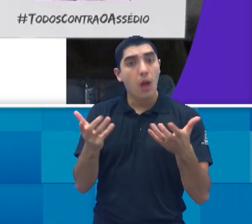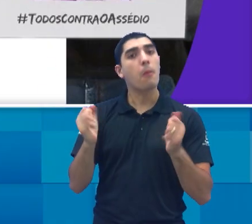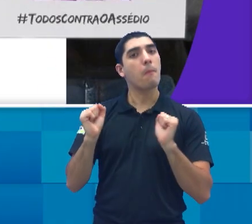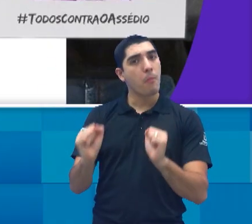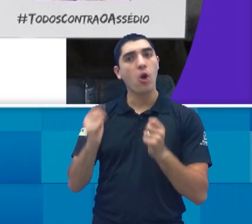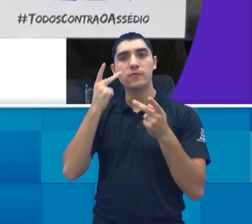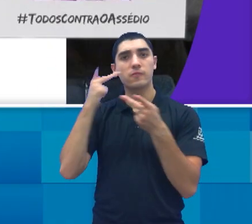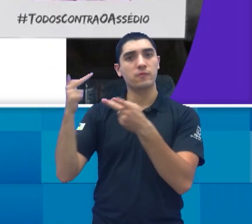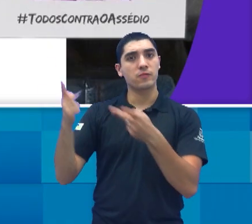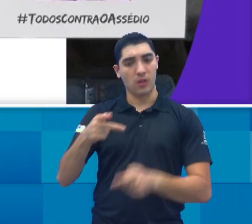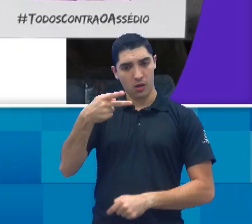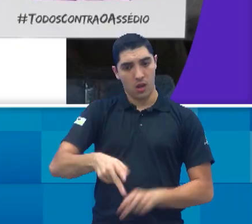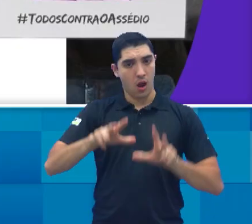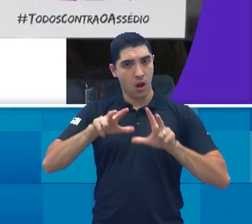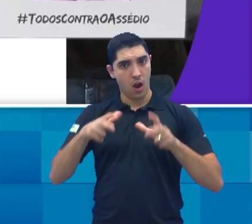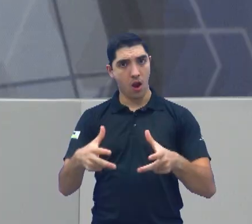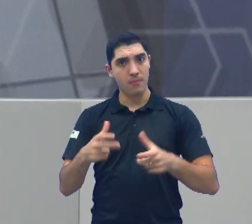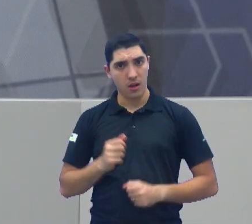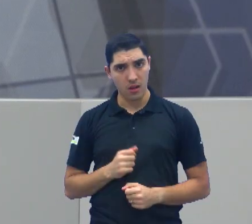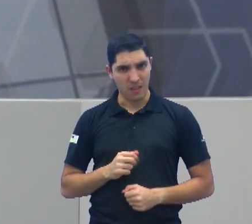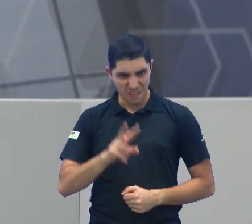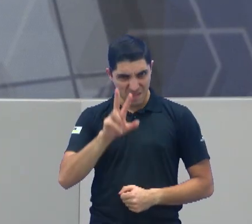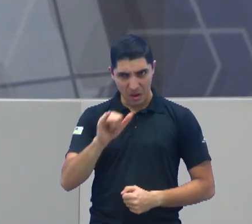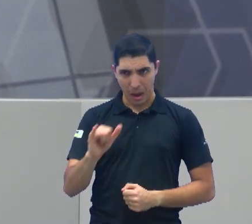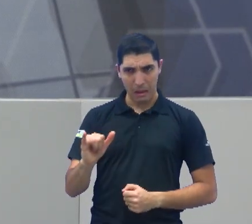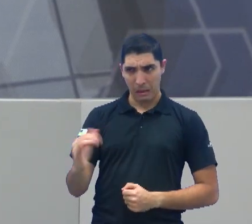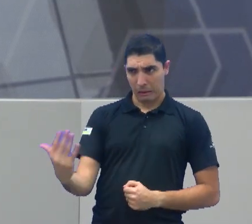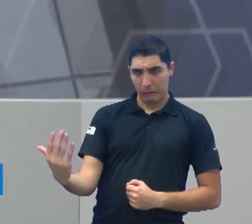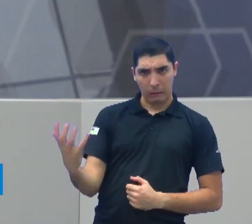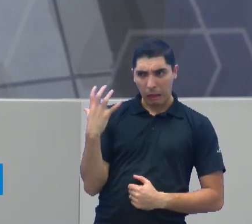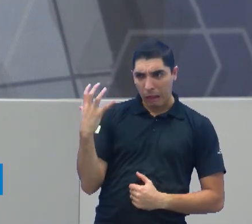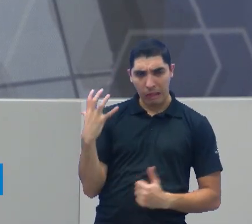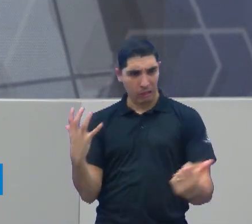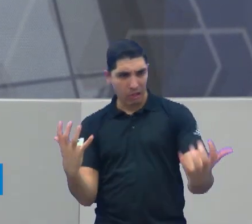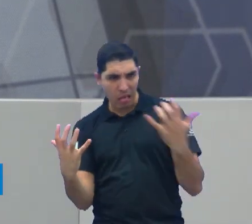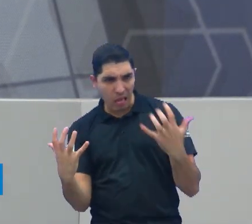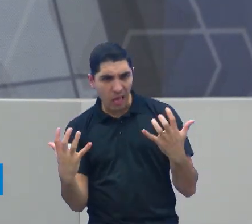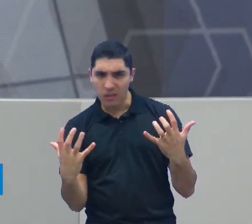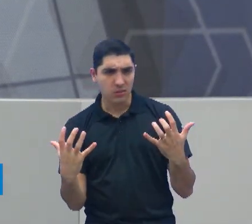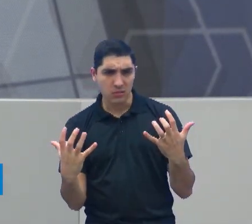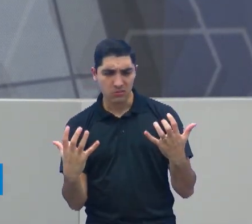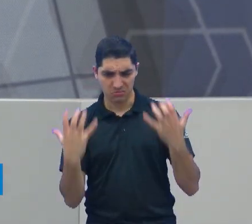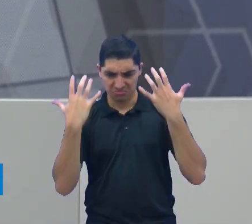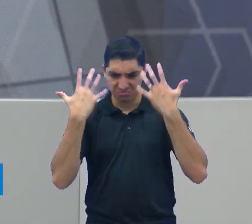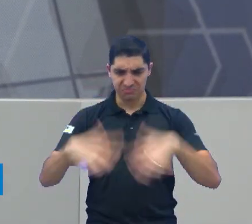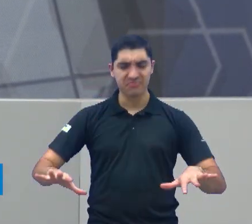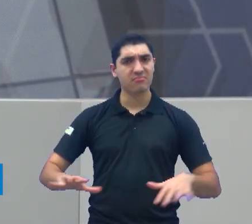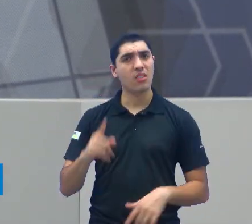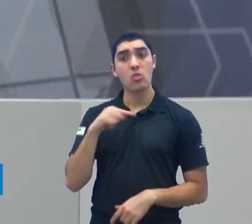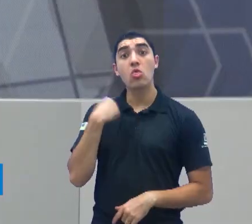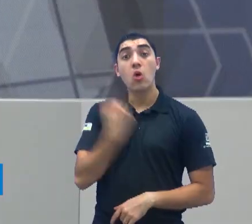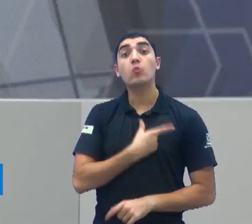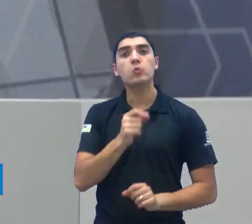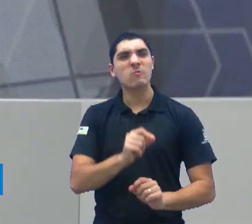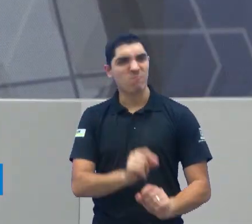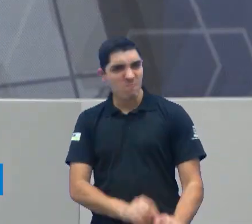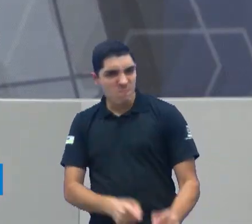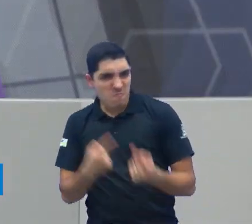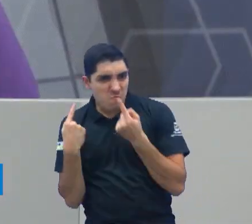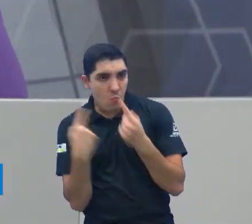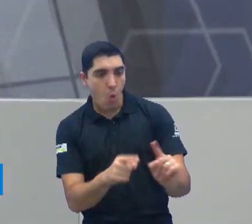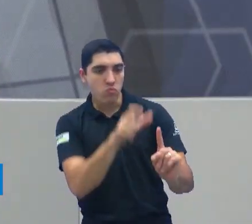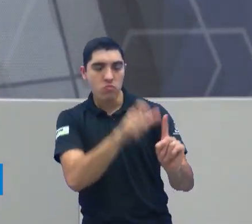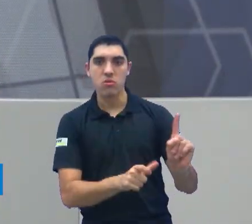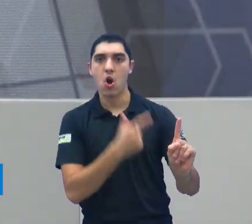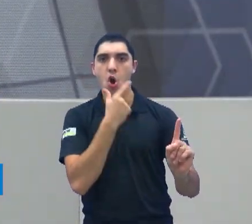será ameaçada, porque a ameaça que nós temos que fazer é contra esses que estimulam a violência contra a mulher.